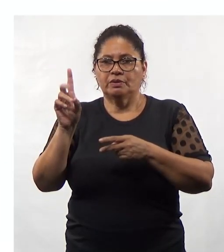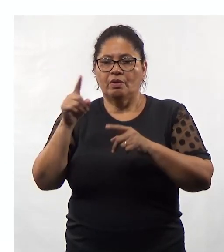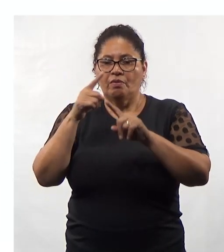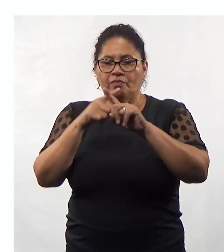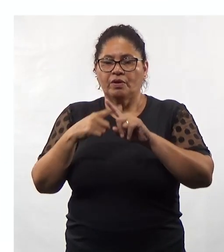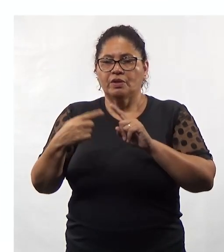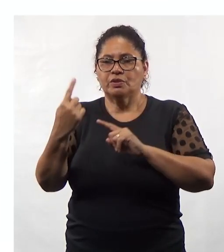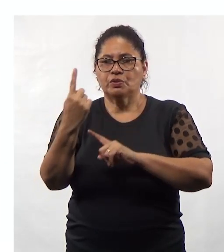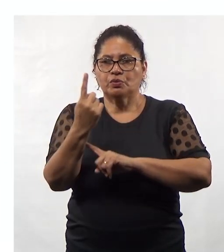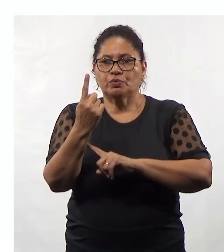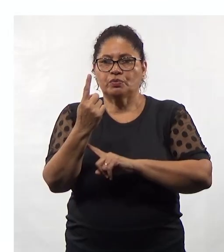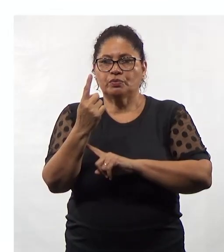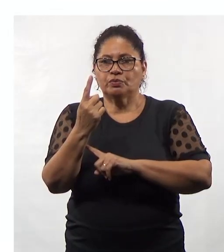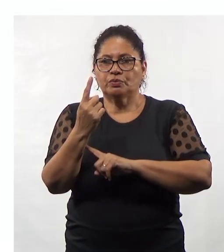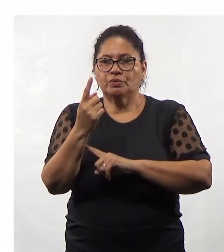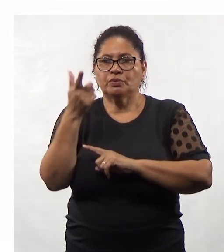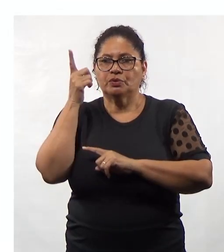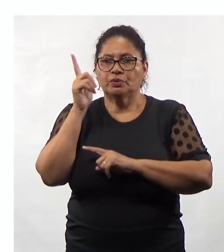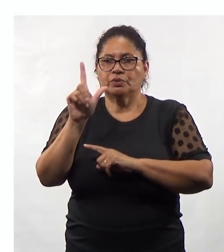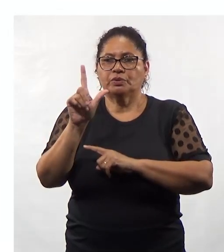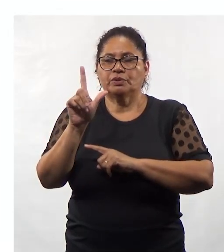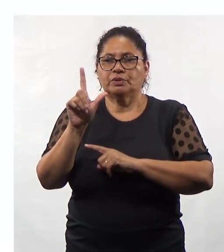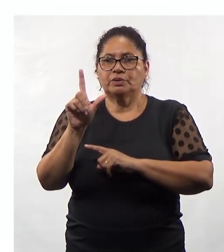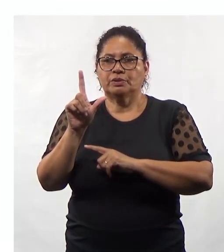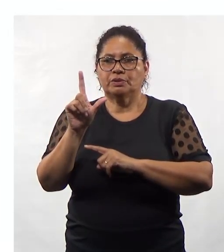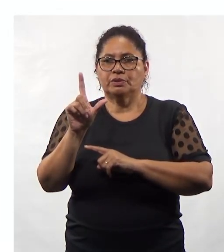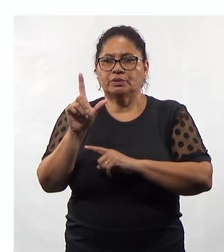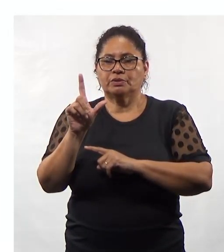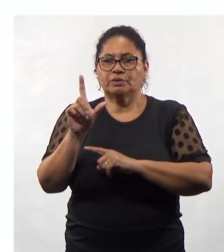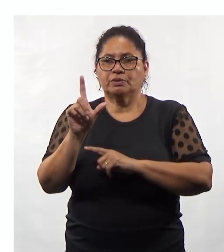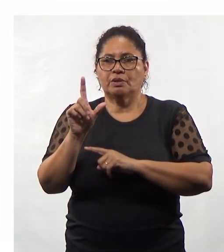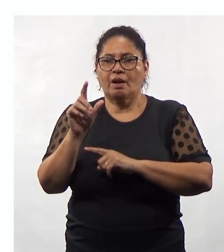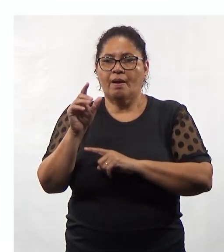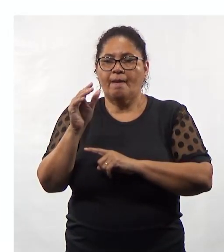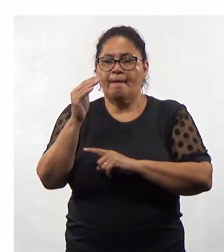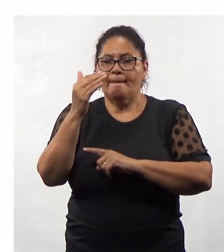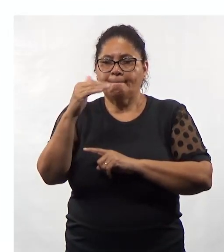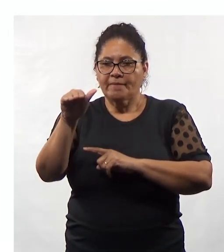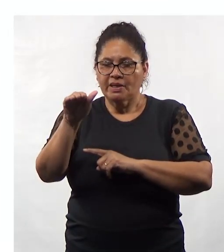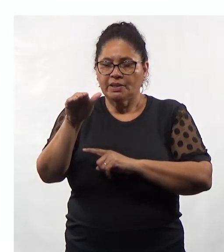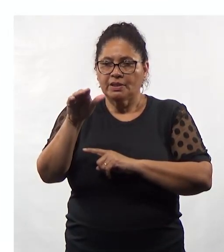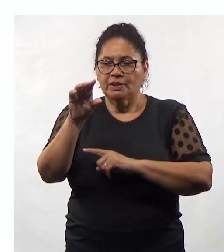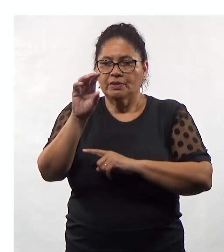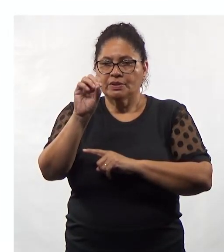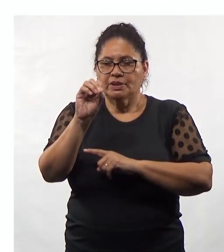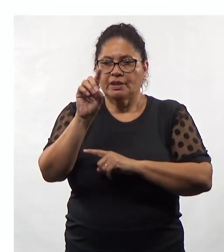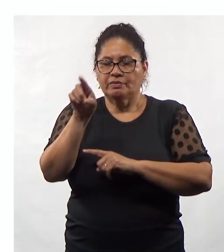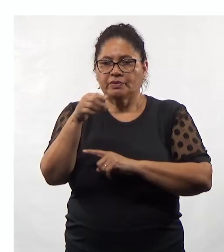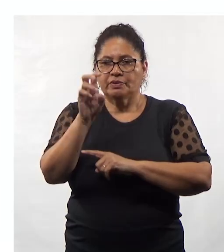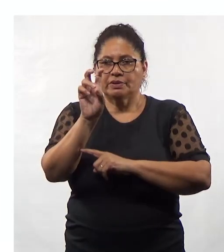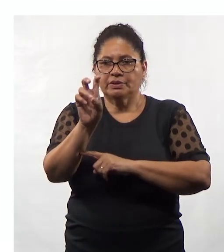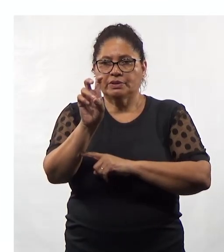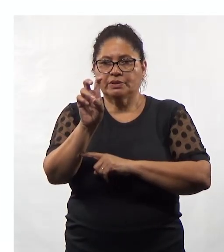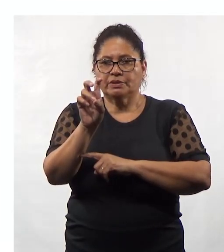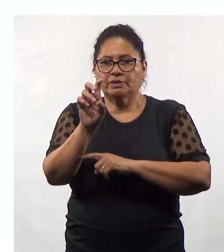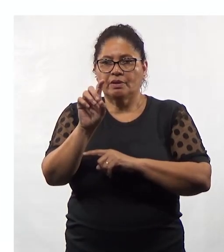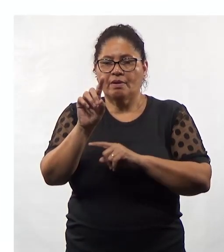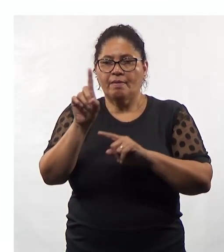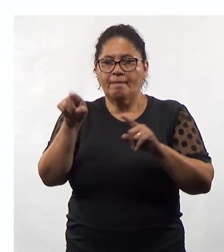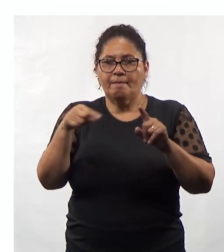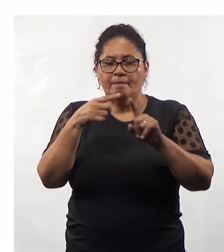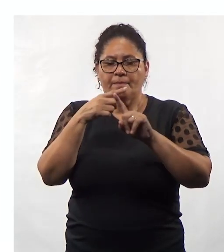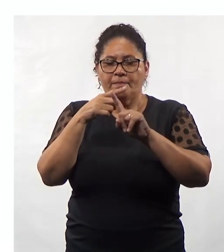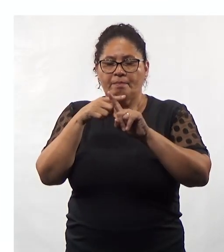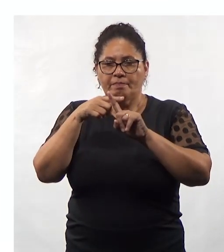nota mínima 1. Então, eu só consigo atingir meio. Então, meio desse item mais